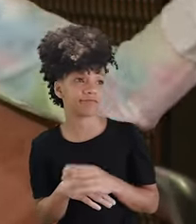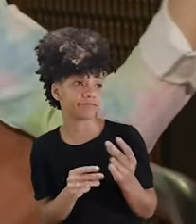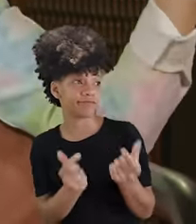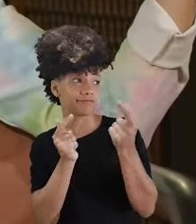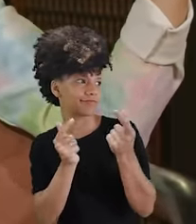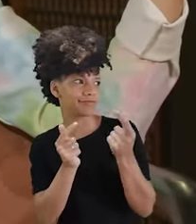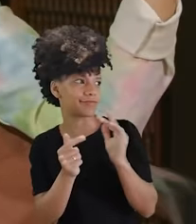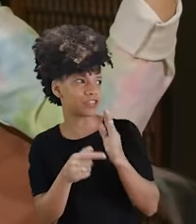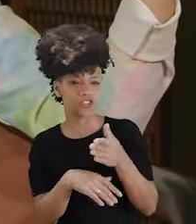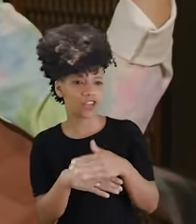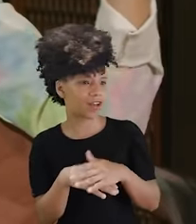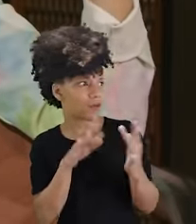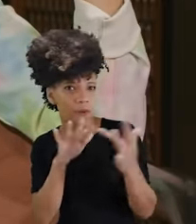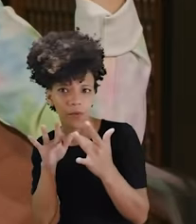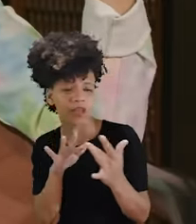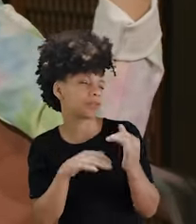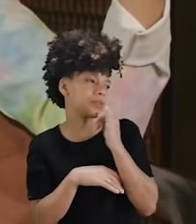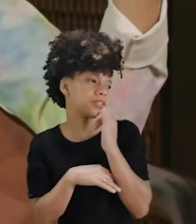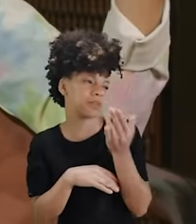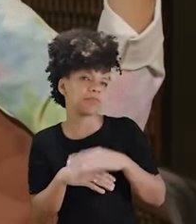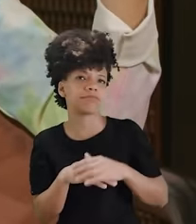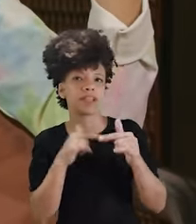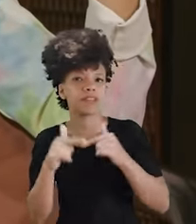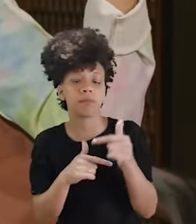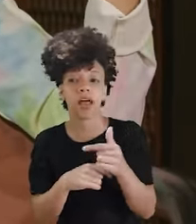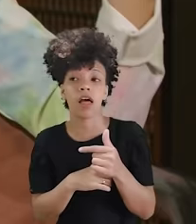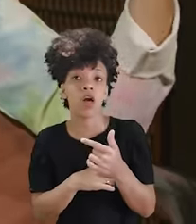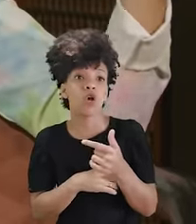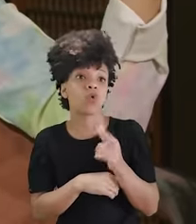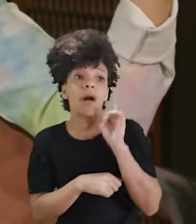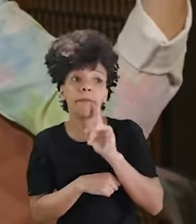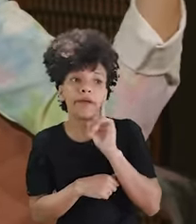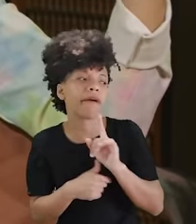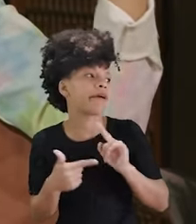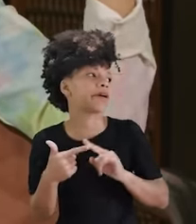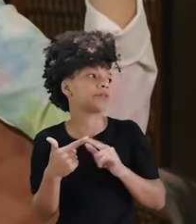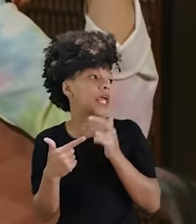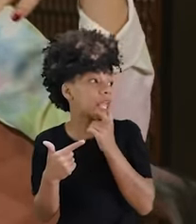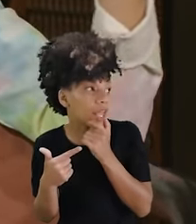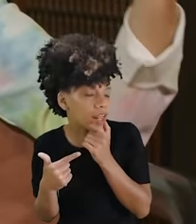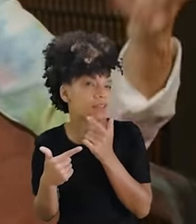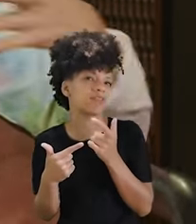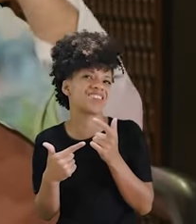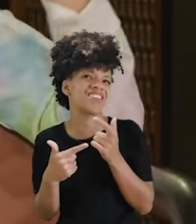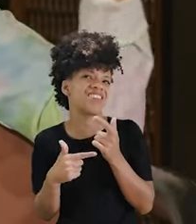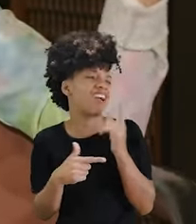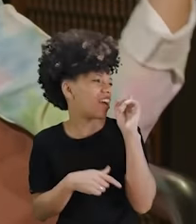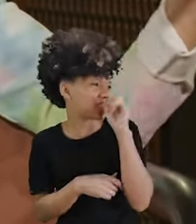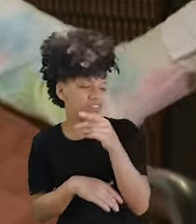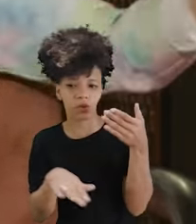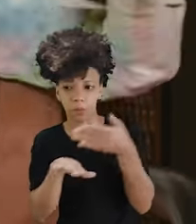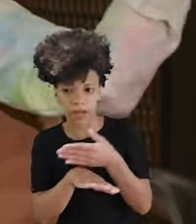só tá indo né Por exemplo você trabalhar com americanos Ingleses é muito mais difícil